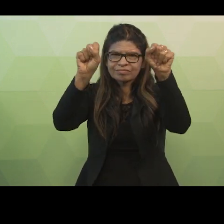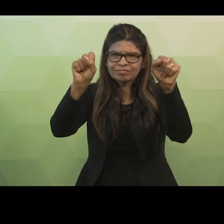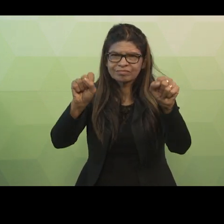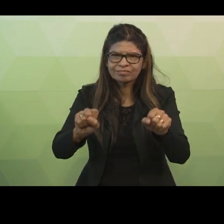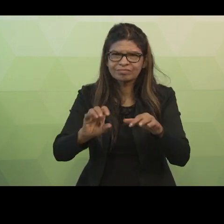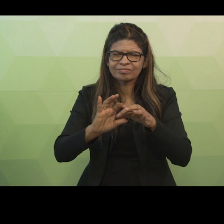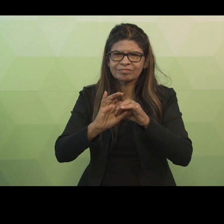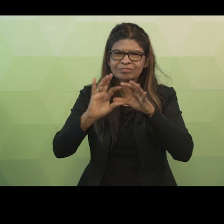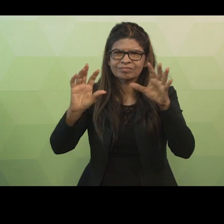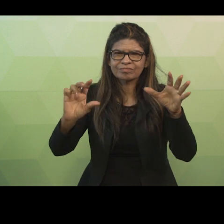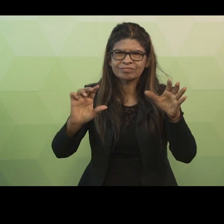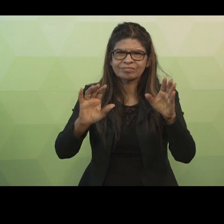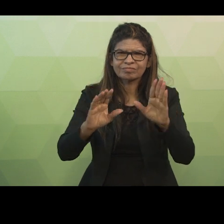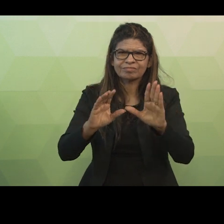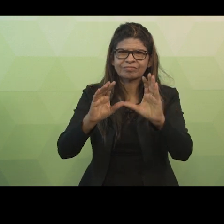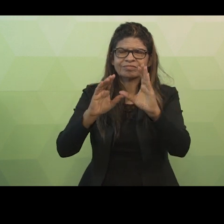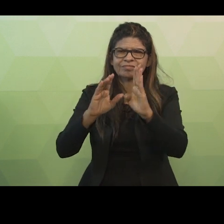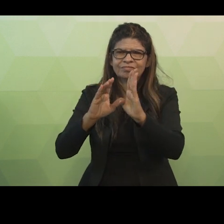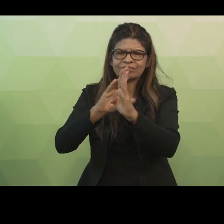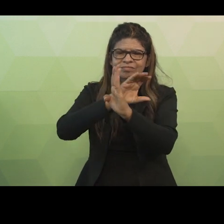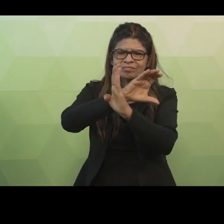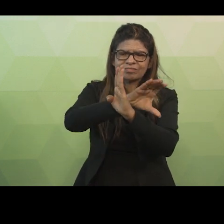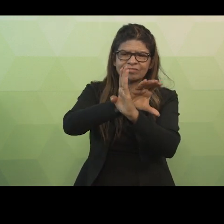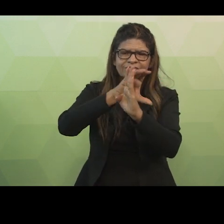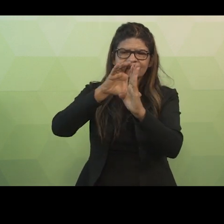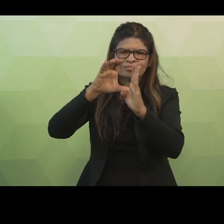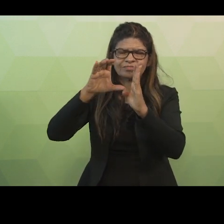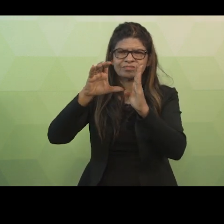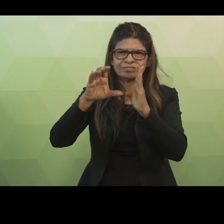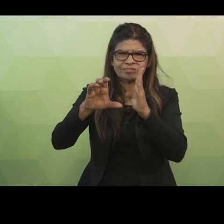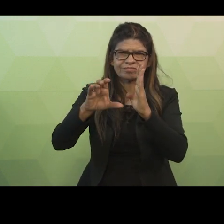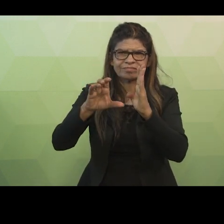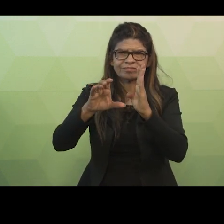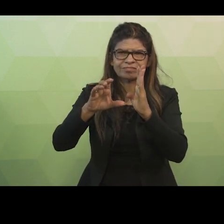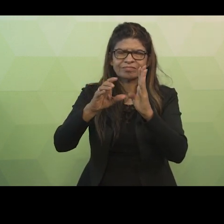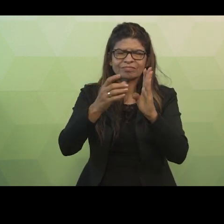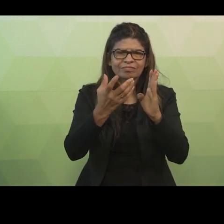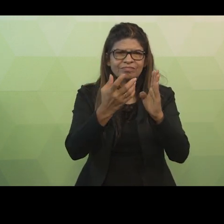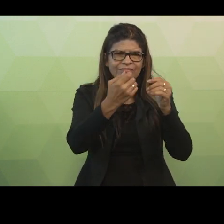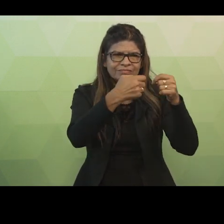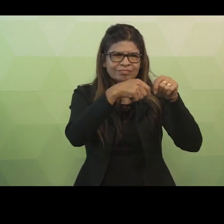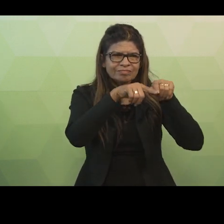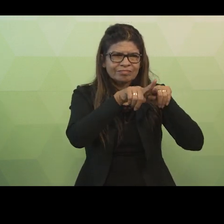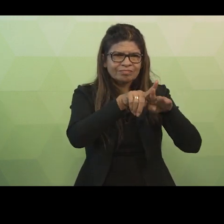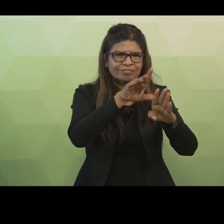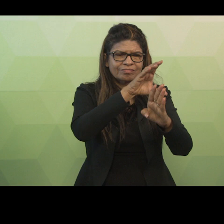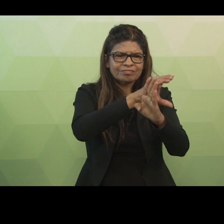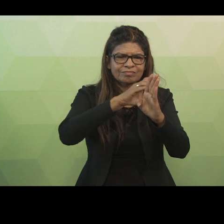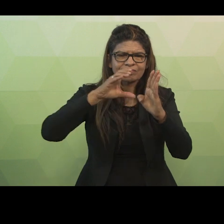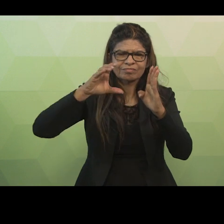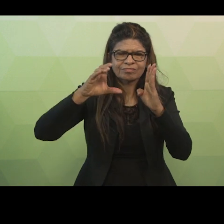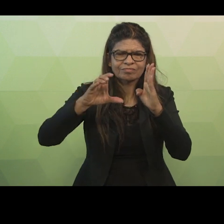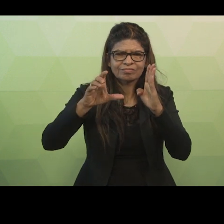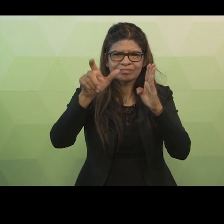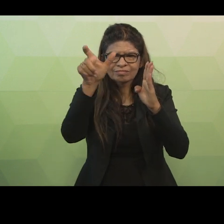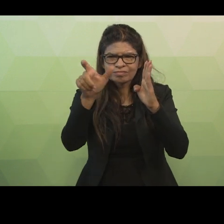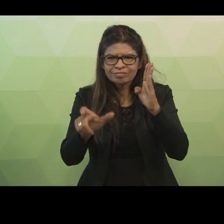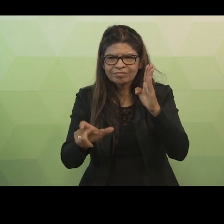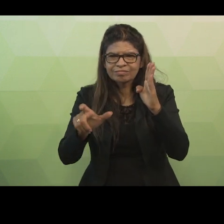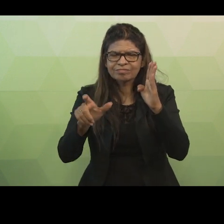disponibiliza a interface definida para o caso de uso efetuar empréstimo para que o usuário informe o nome do